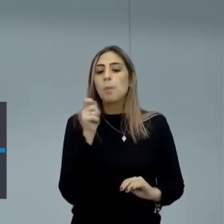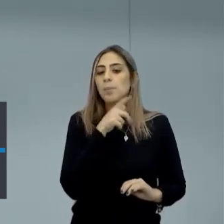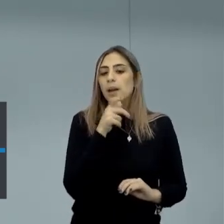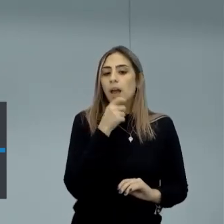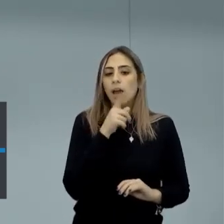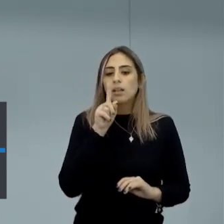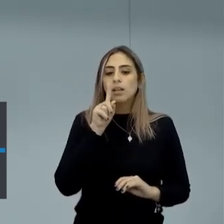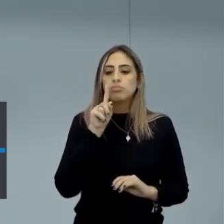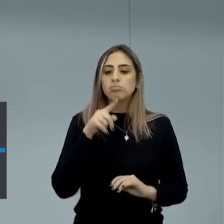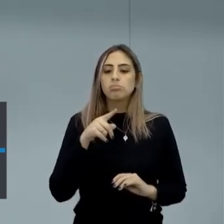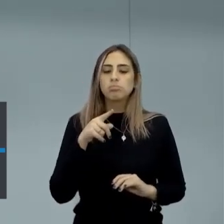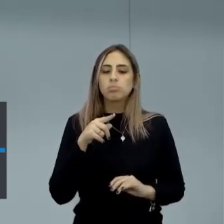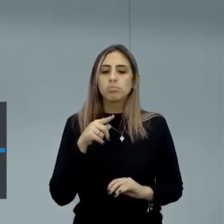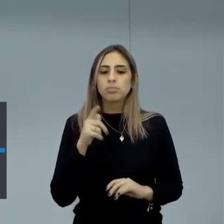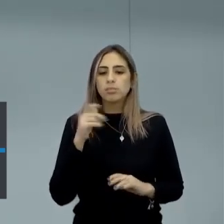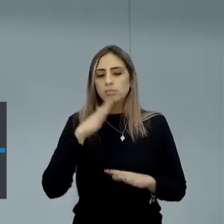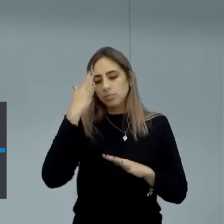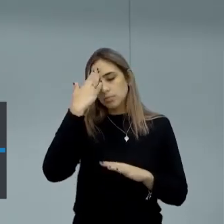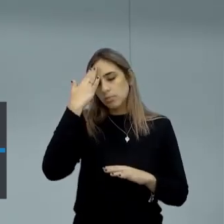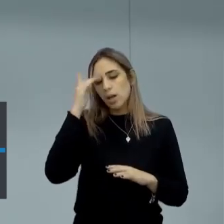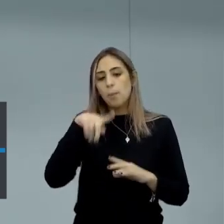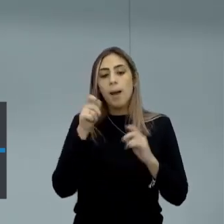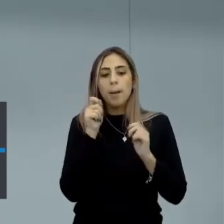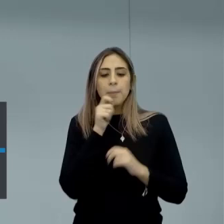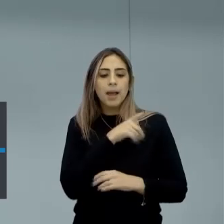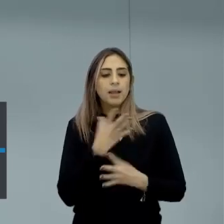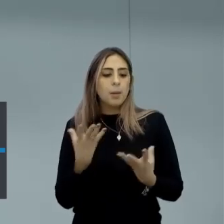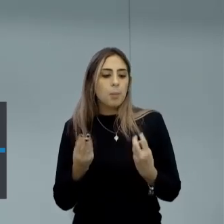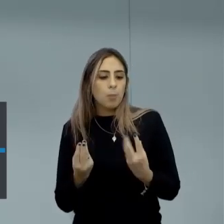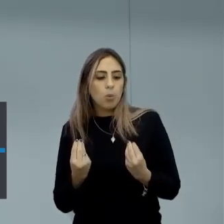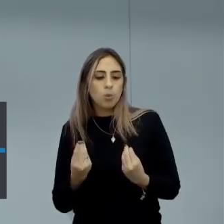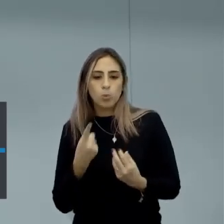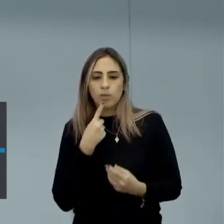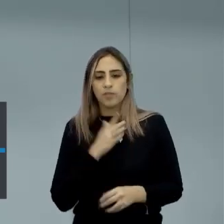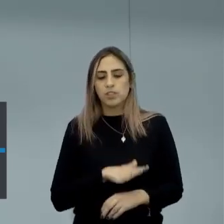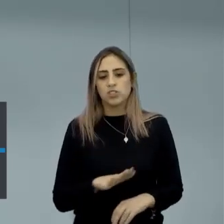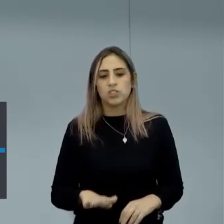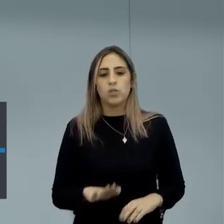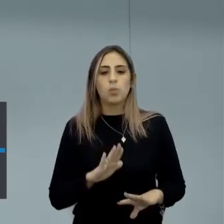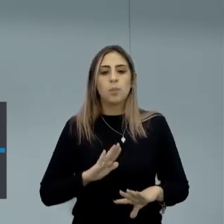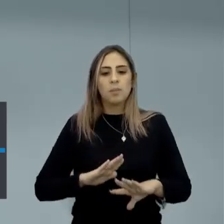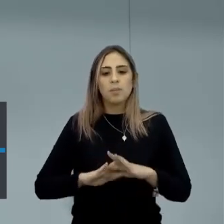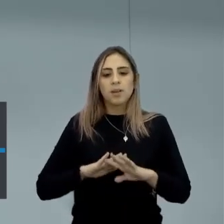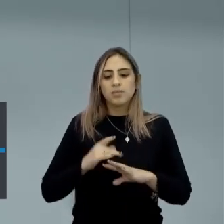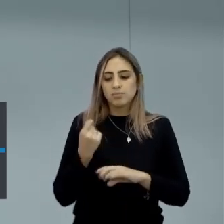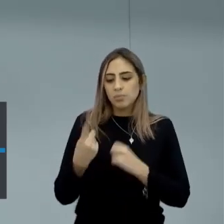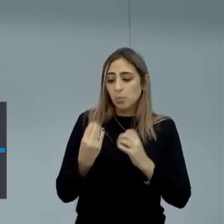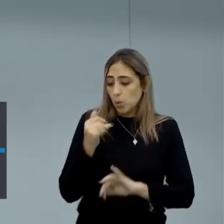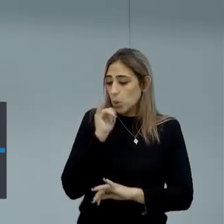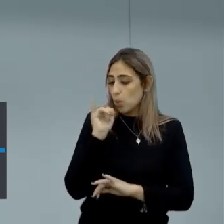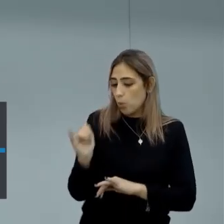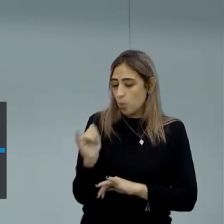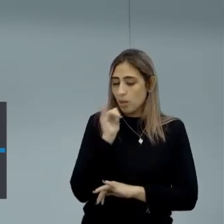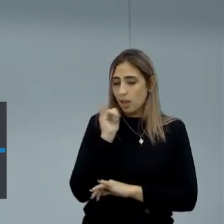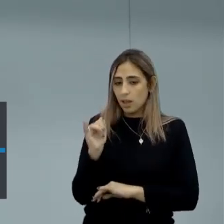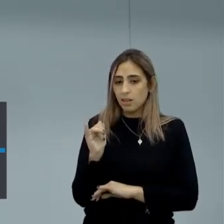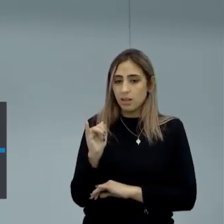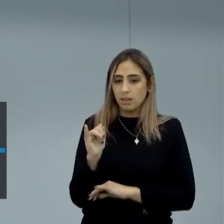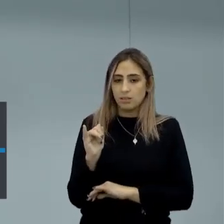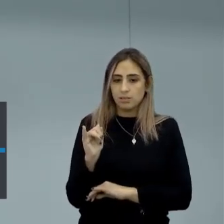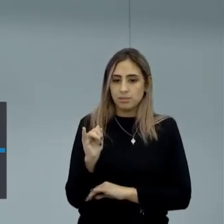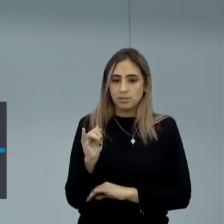que vai pender para nenhum lado, é uma piada bem infantil, mas ela é tão bem contada Sim.